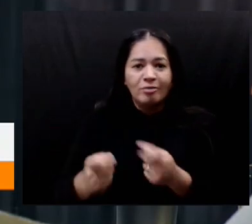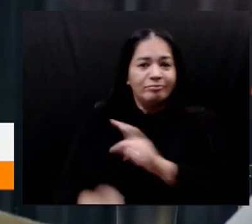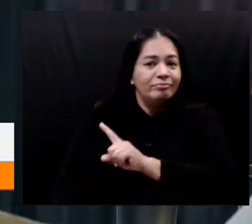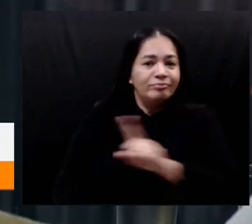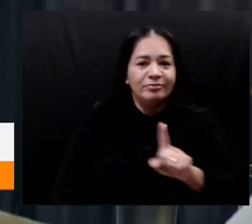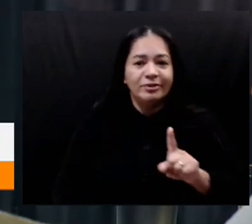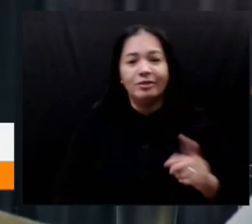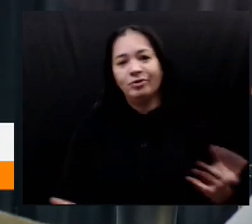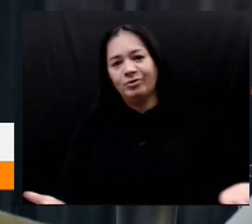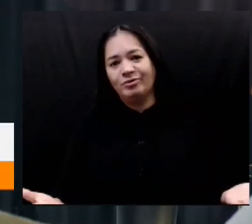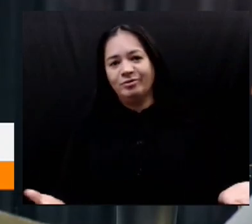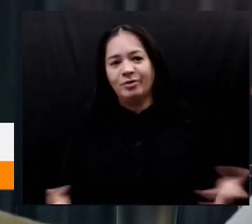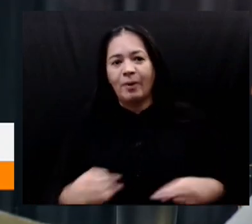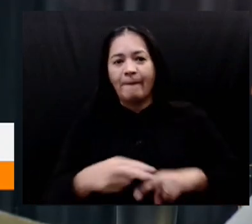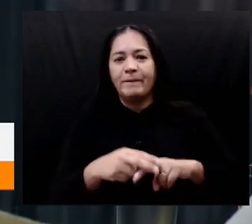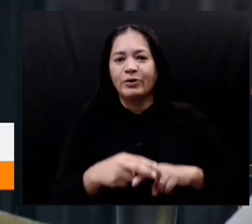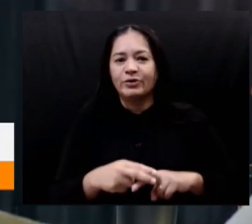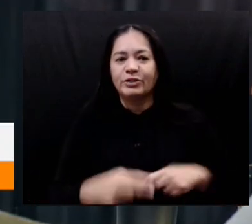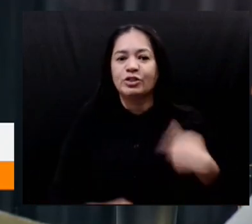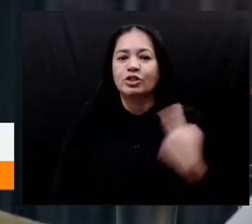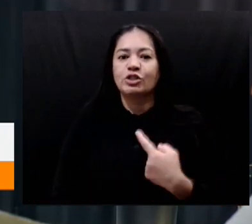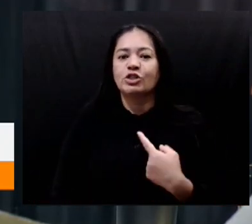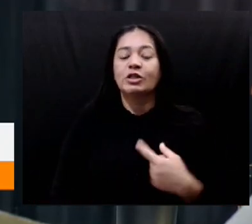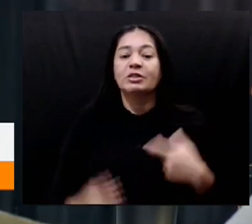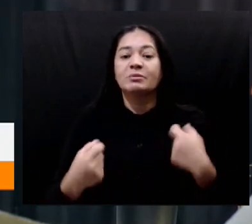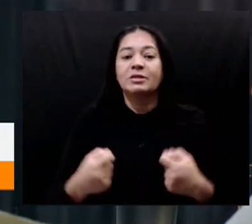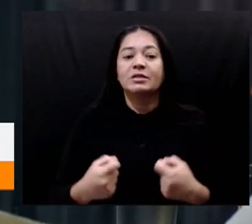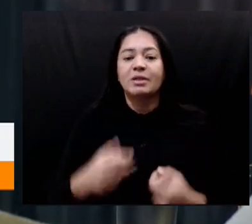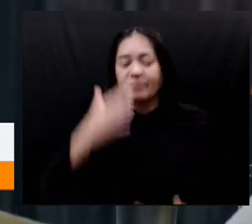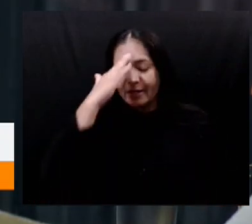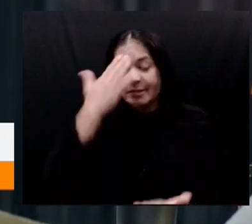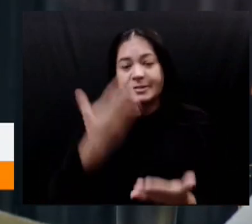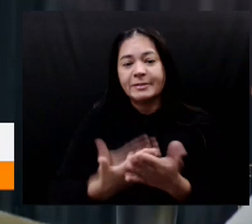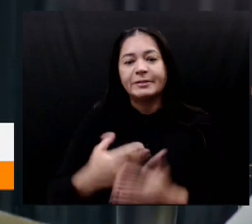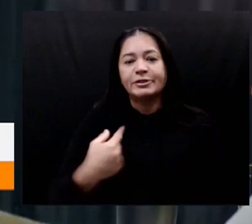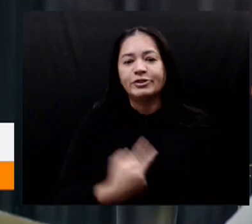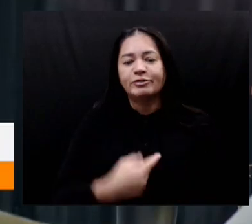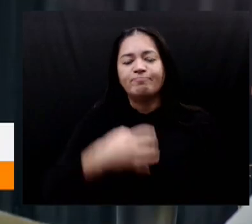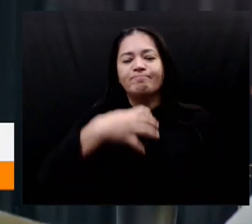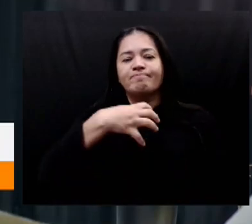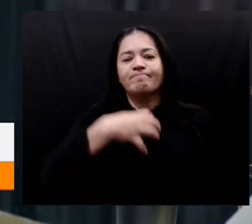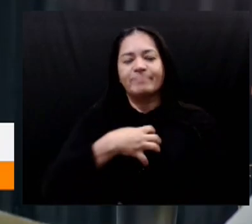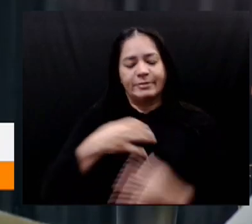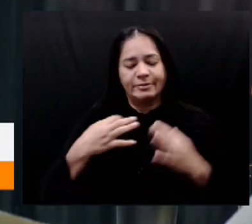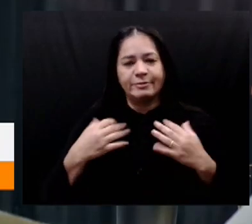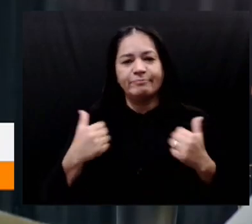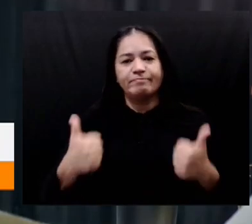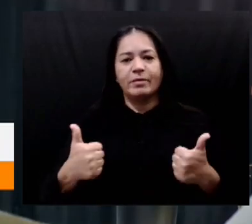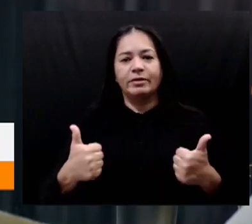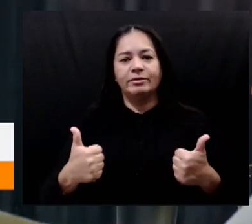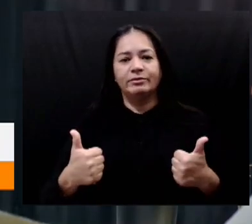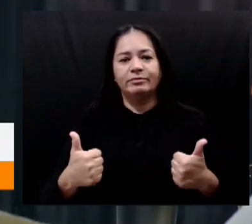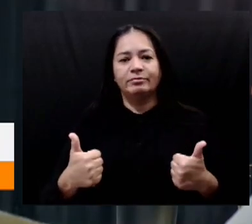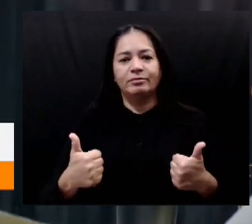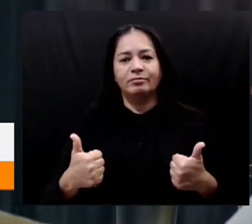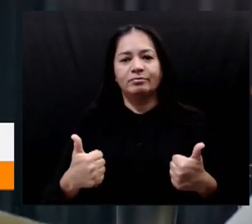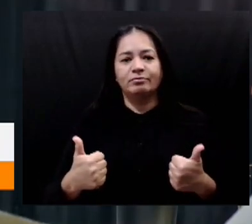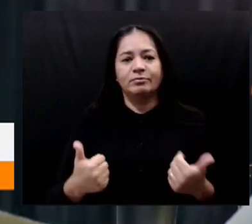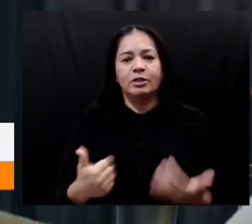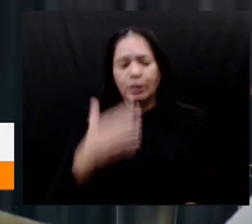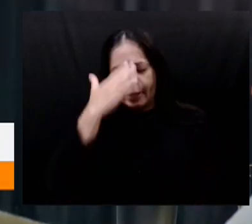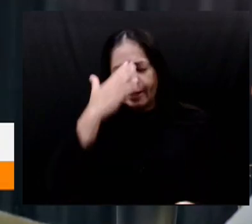temos que nos satisfazer, né, nos sentirmos bem e arriscar. Só Uhum. a